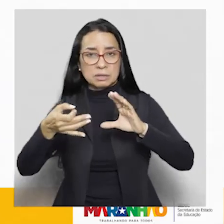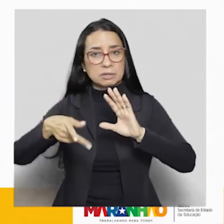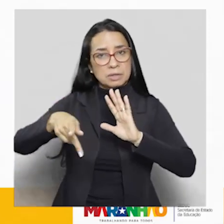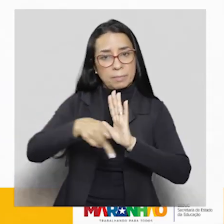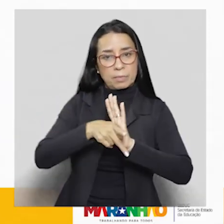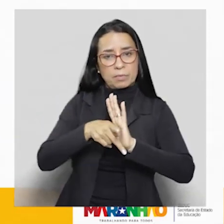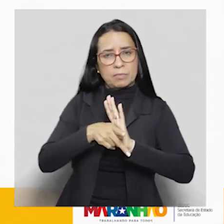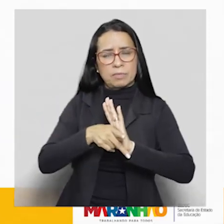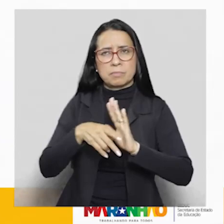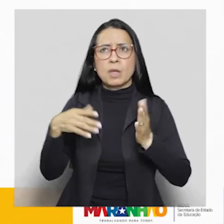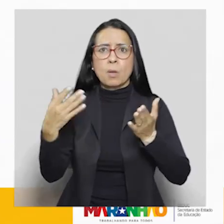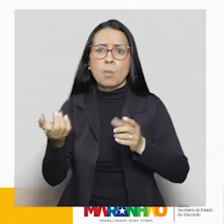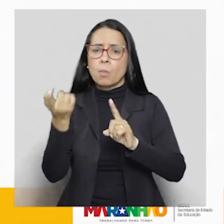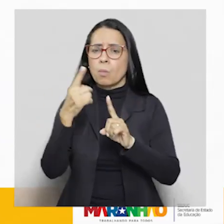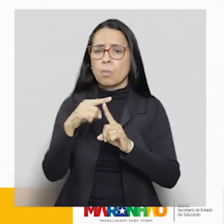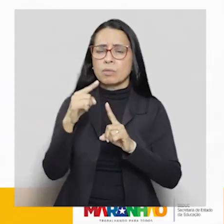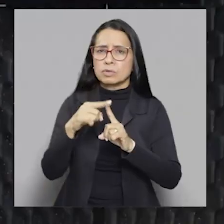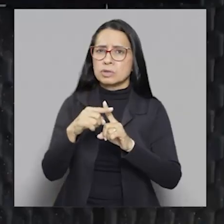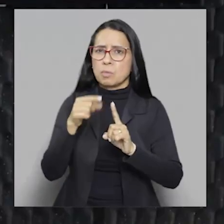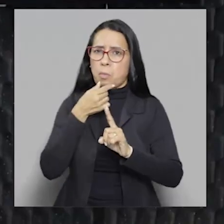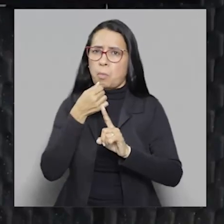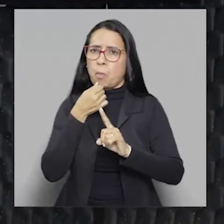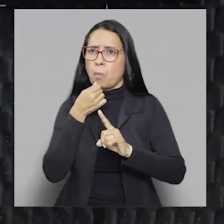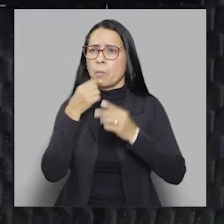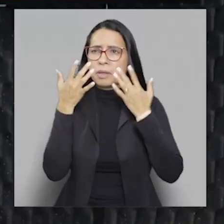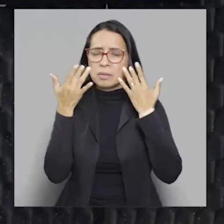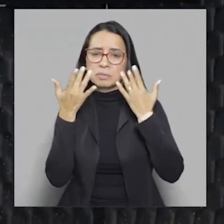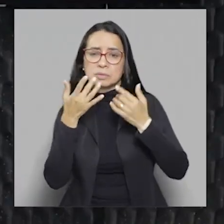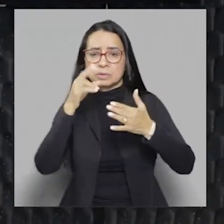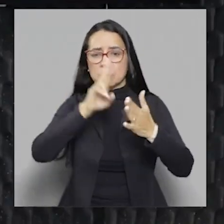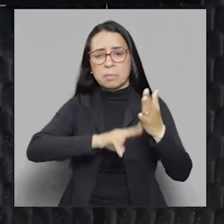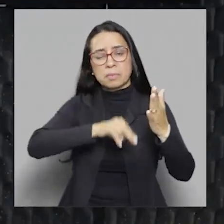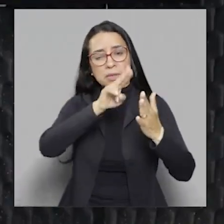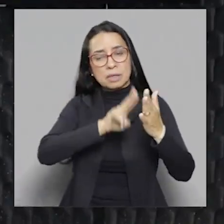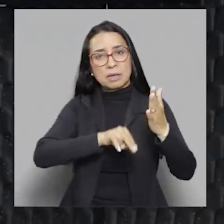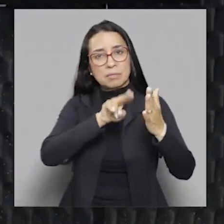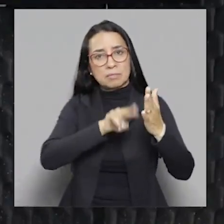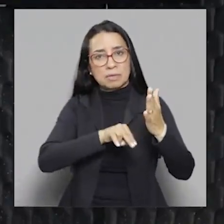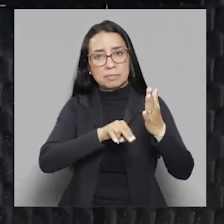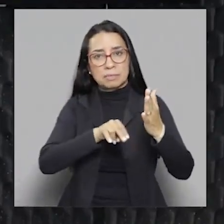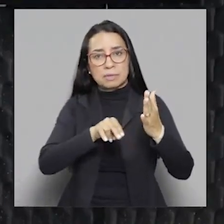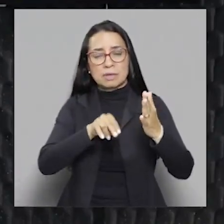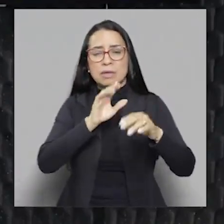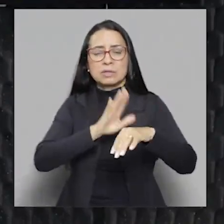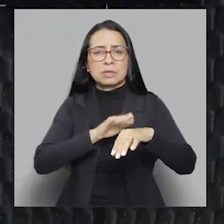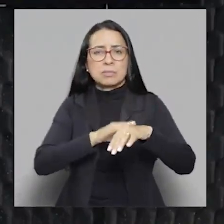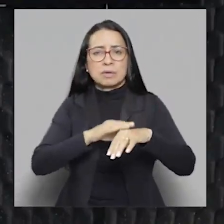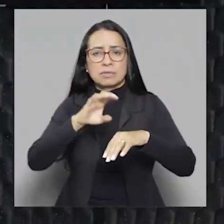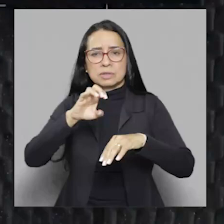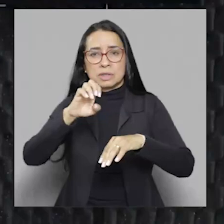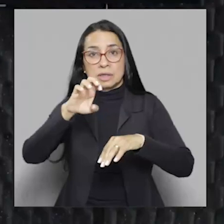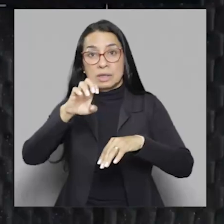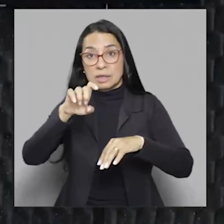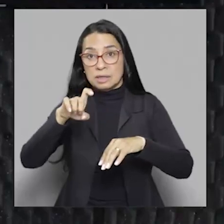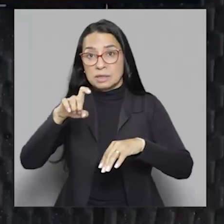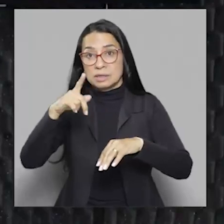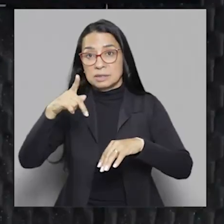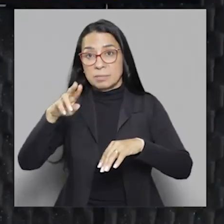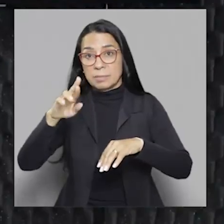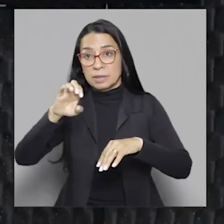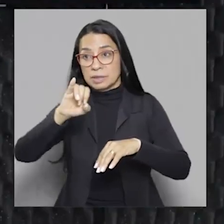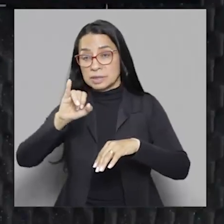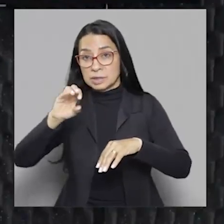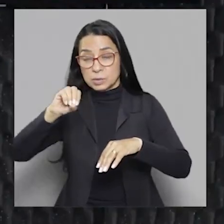Jackson Pollock pintava? Ele costumava pintar o que os americanos chamam de expressionismo abstrato. Eu estou indo mais além. O que